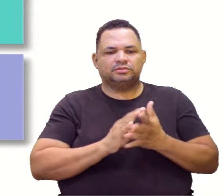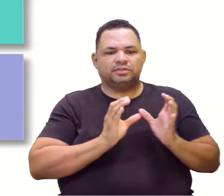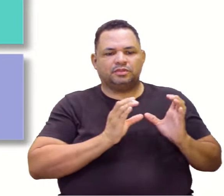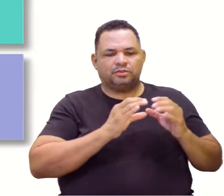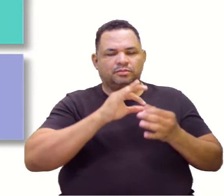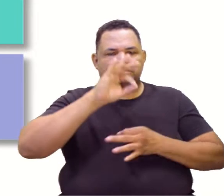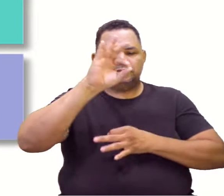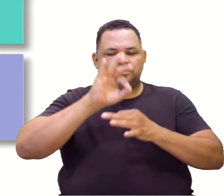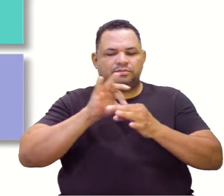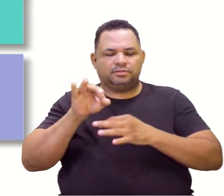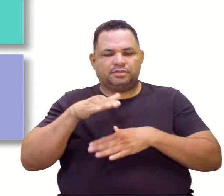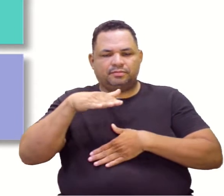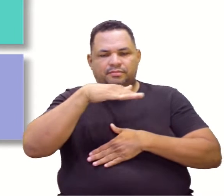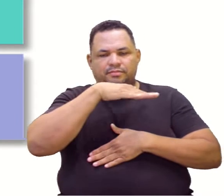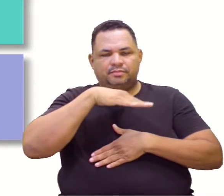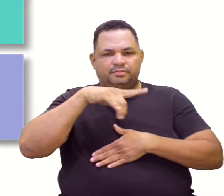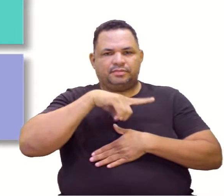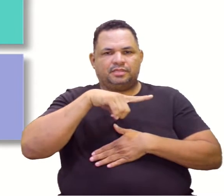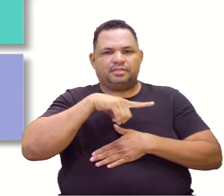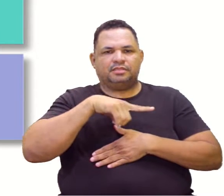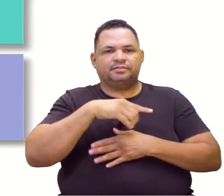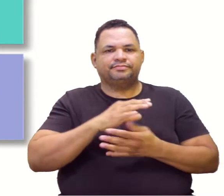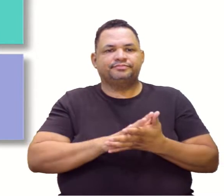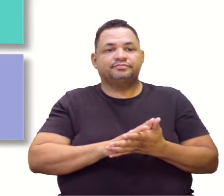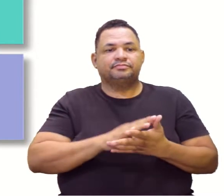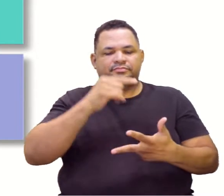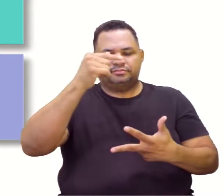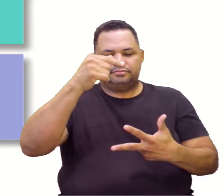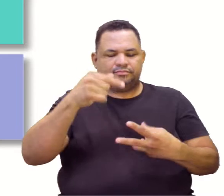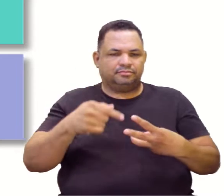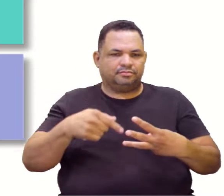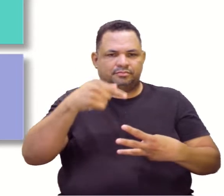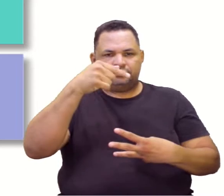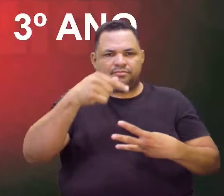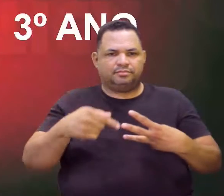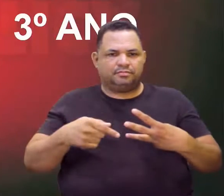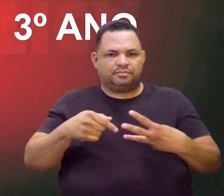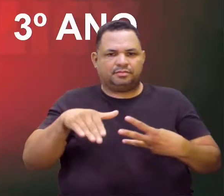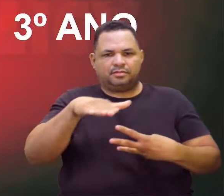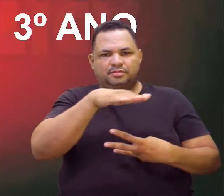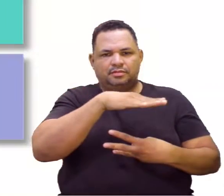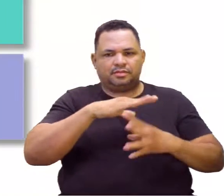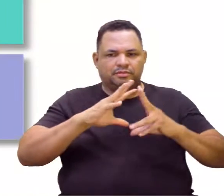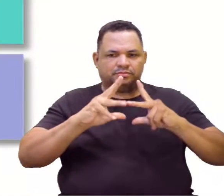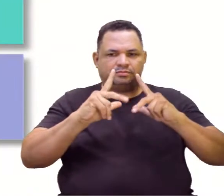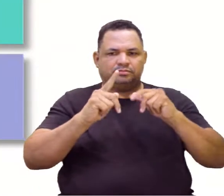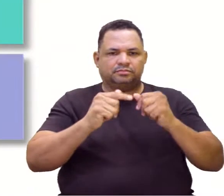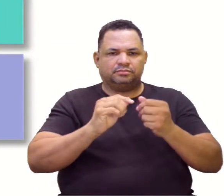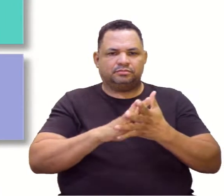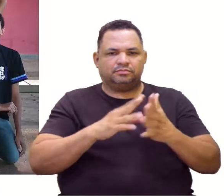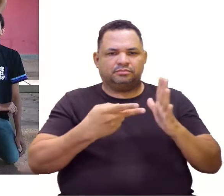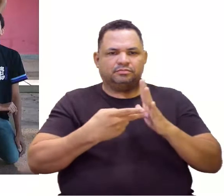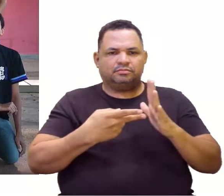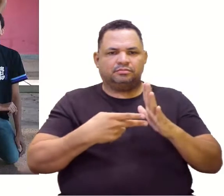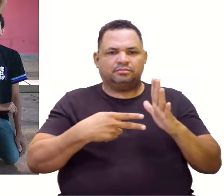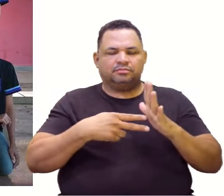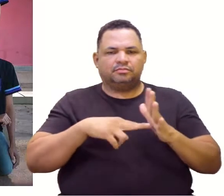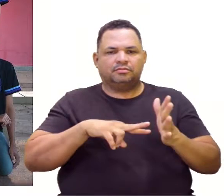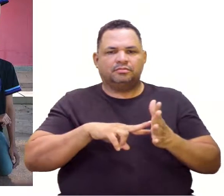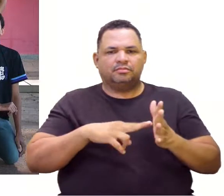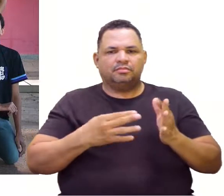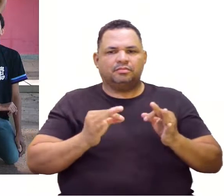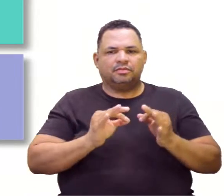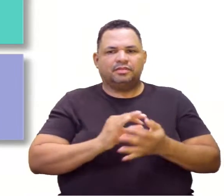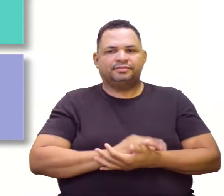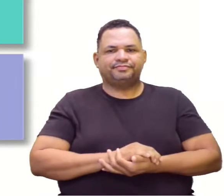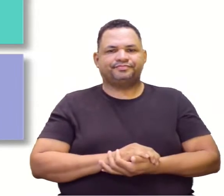né? Então, a gente vai ver aqui três situações, né? Falar um pouquinho de áreas no sentido geral e amplo, né?